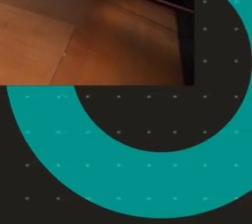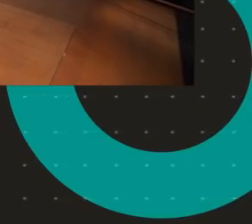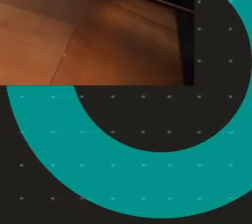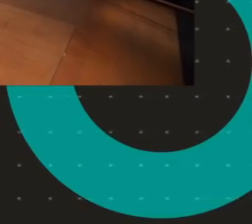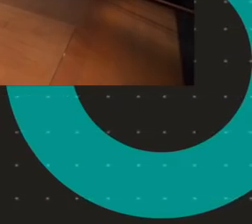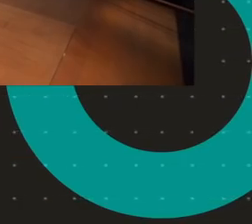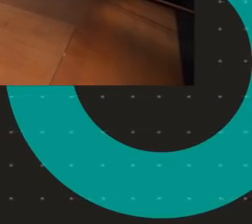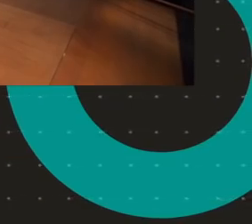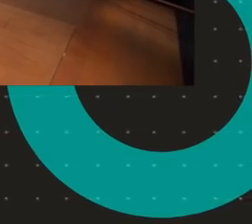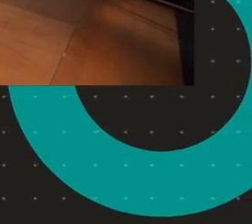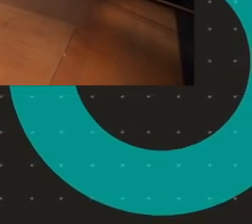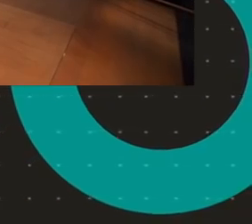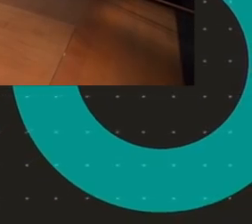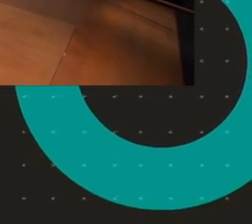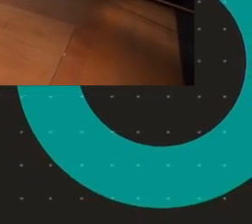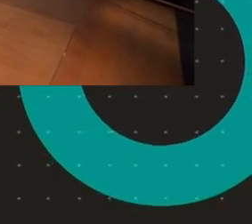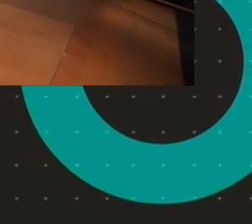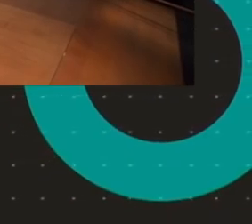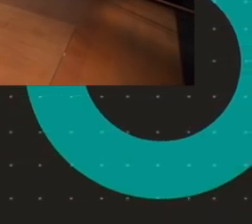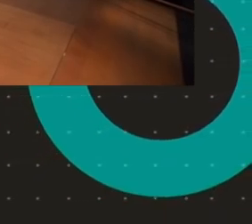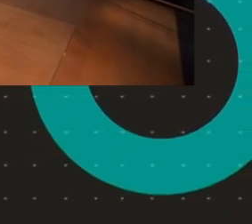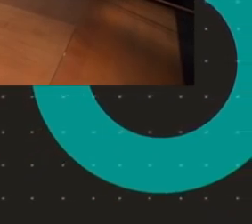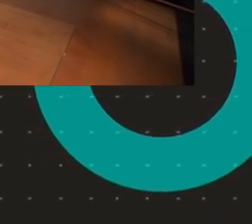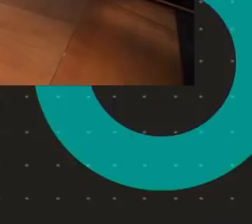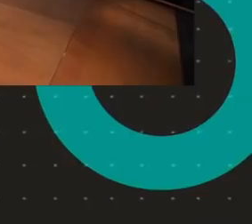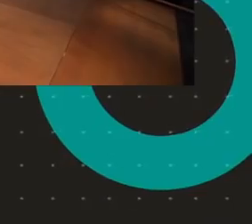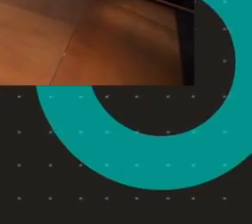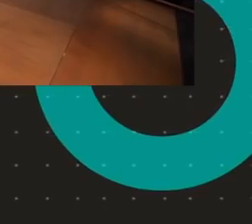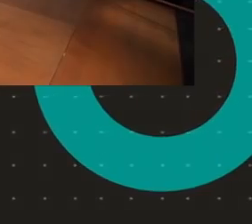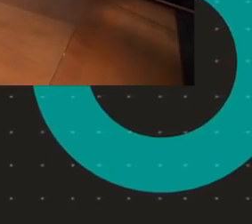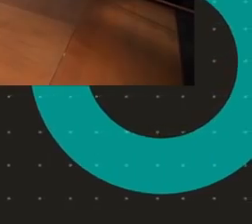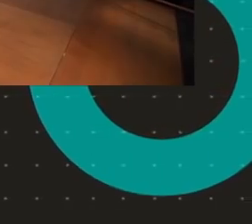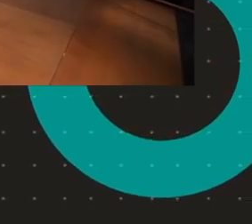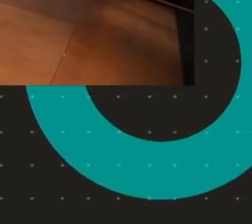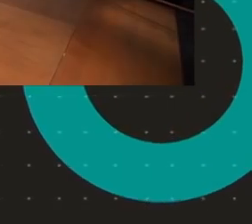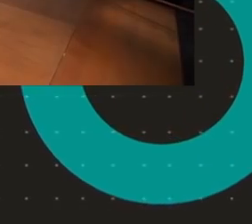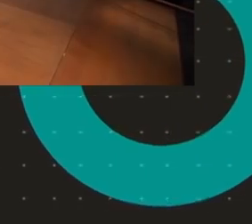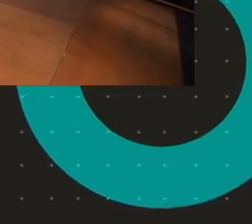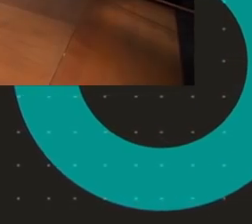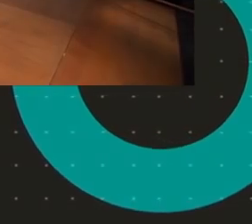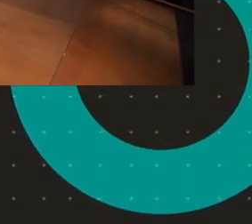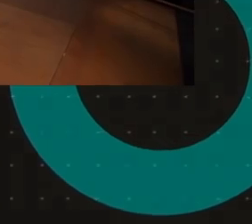Persona. Boa noite para vocês e até a semana que vem.